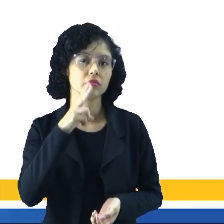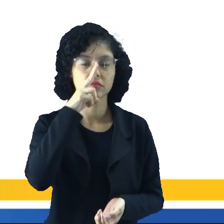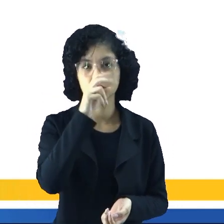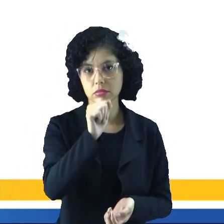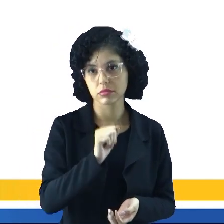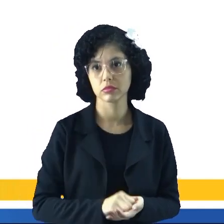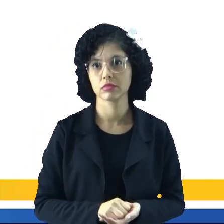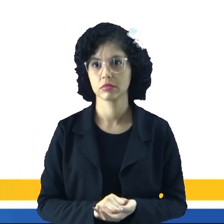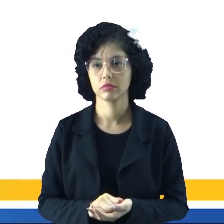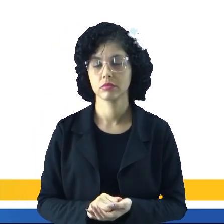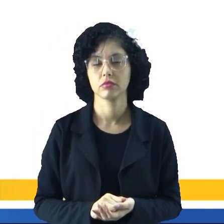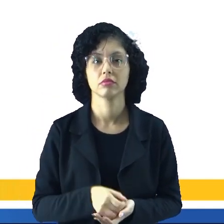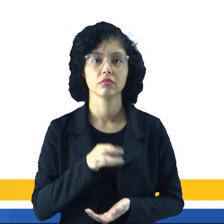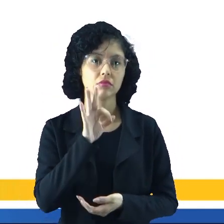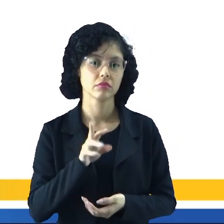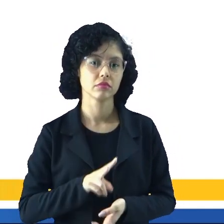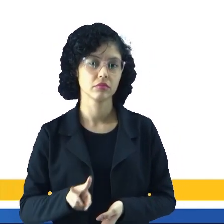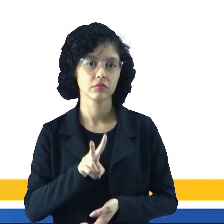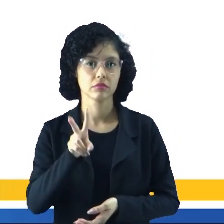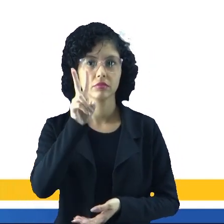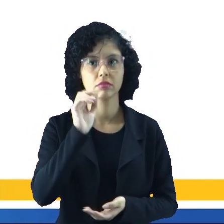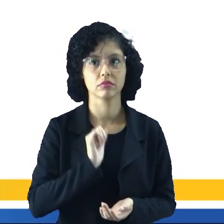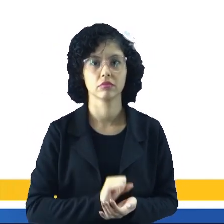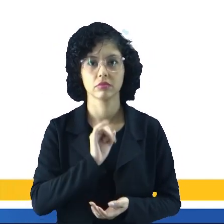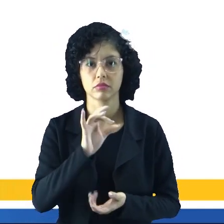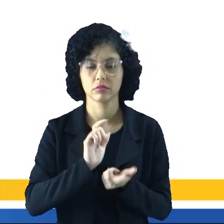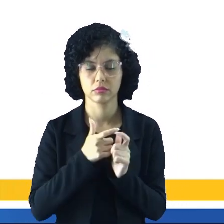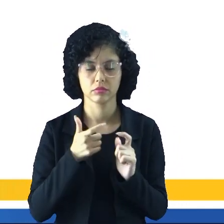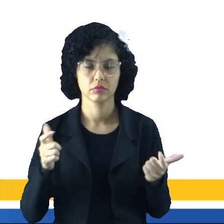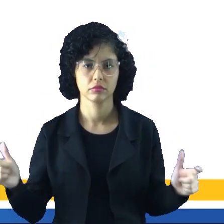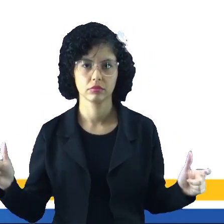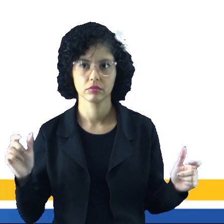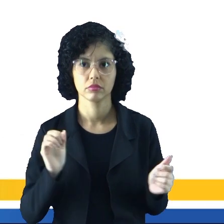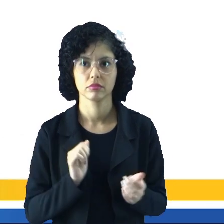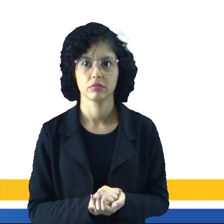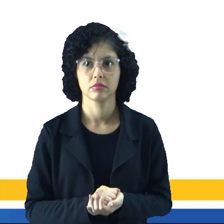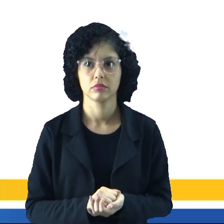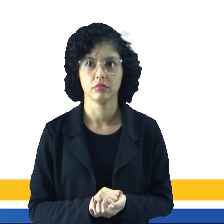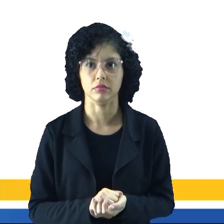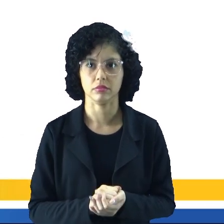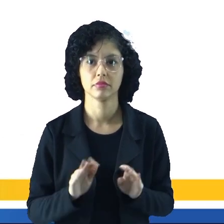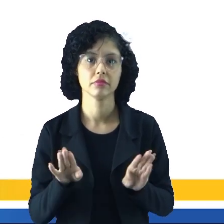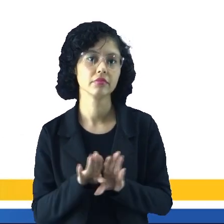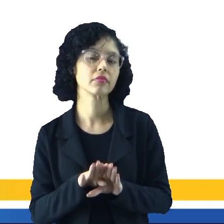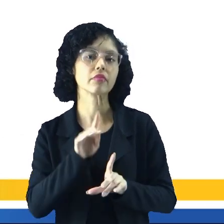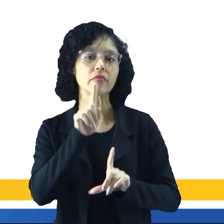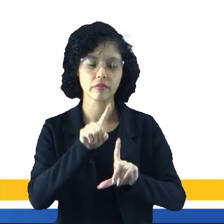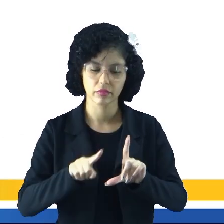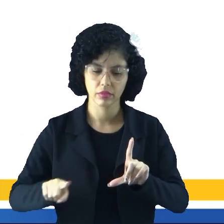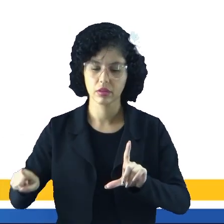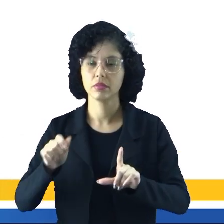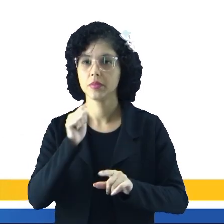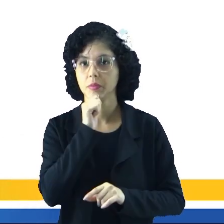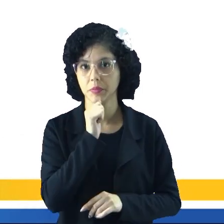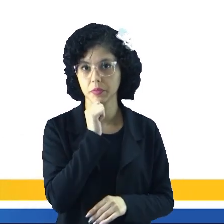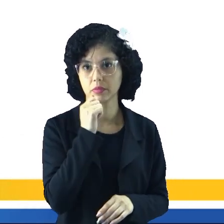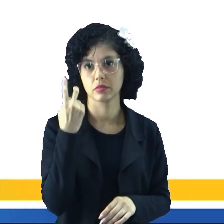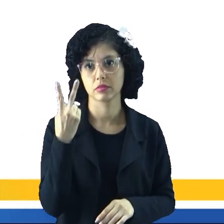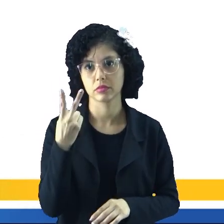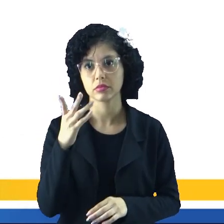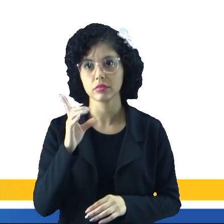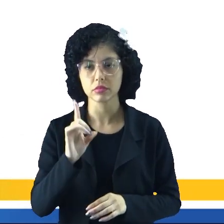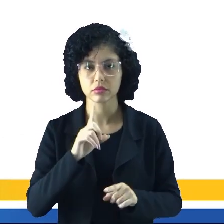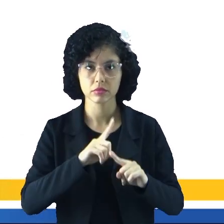elétrica com certo valor. Se você aumenta essa distância, conforme ali o gráfico mostra, 2 vezes